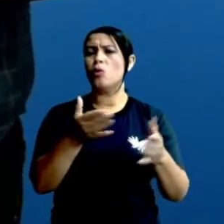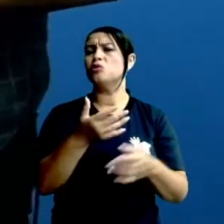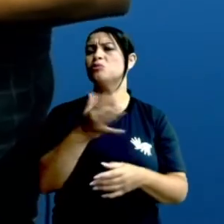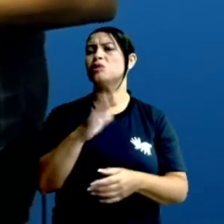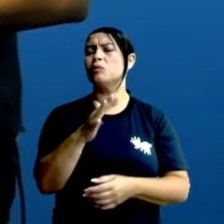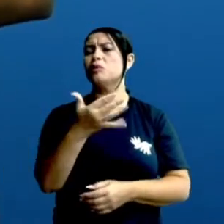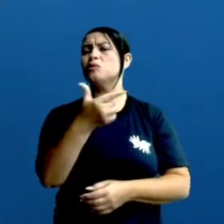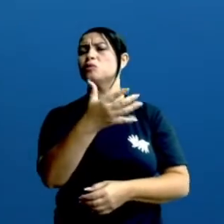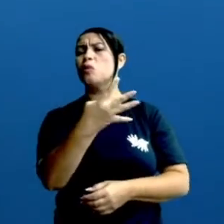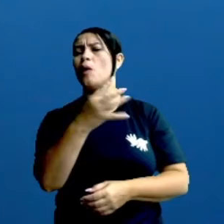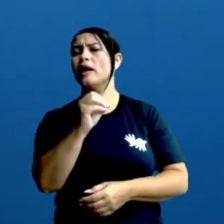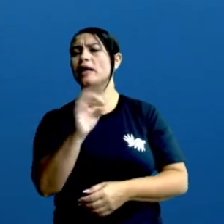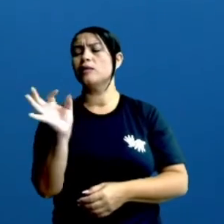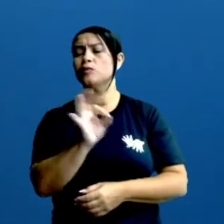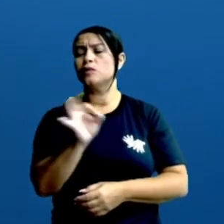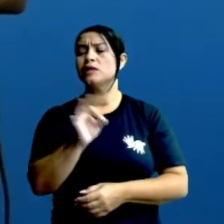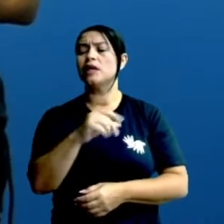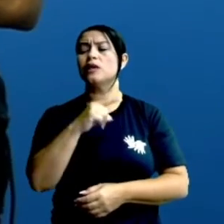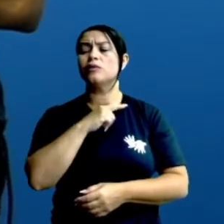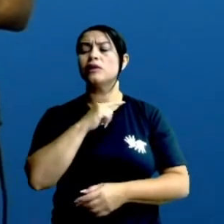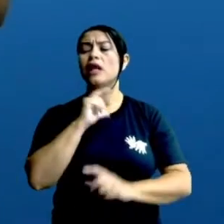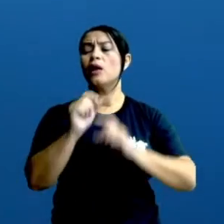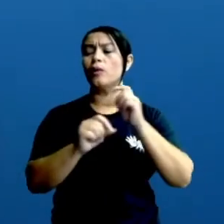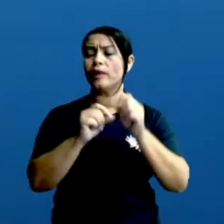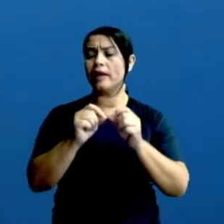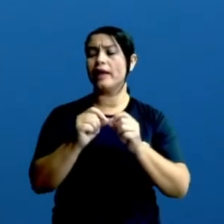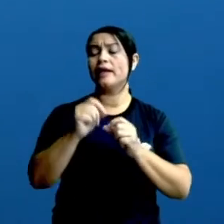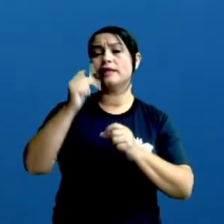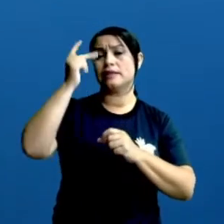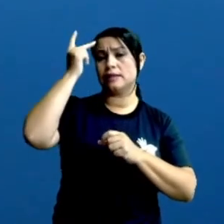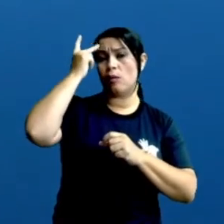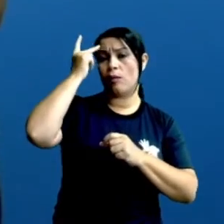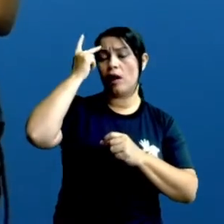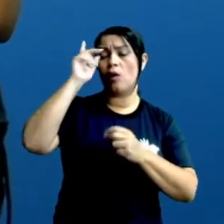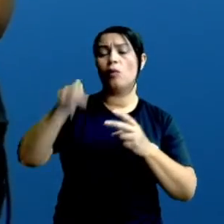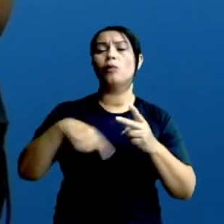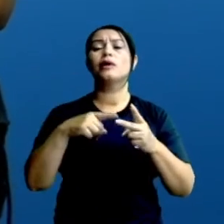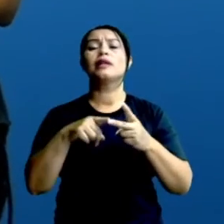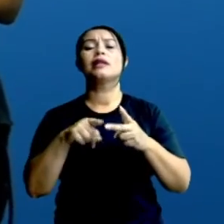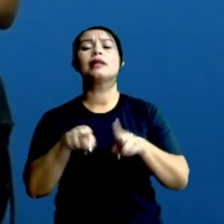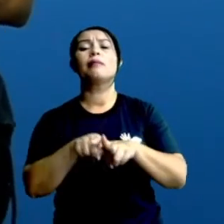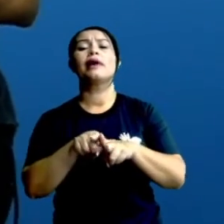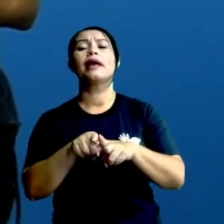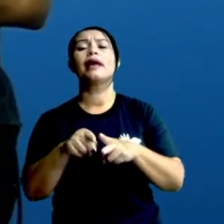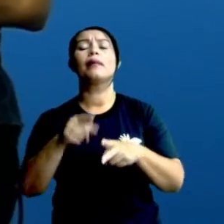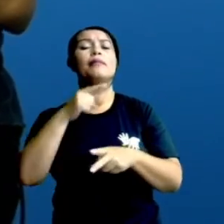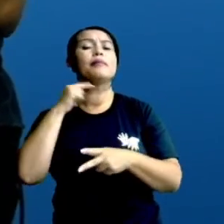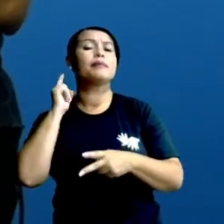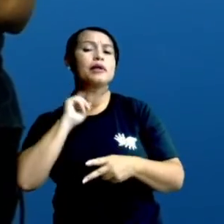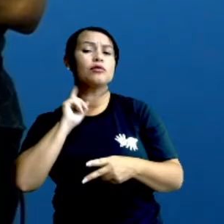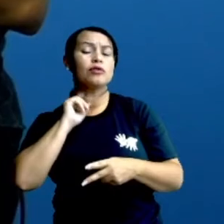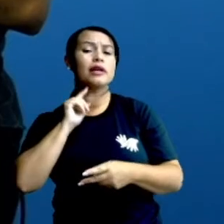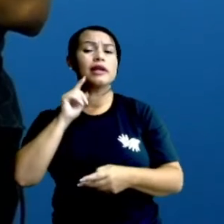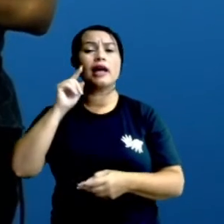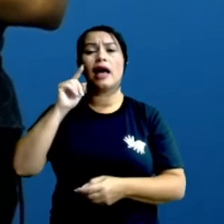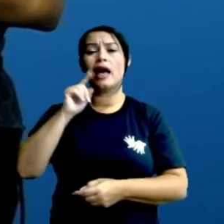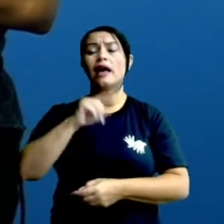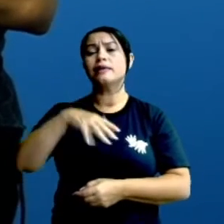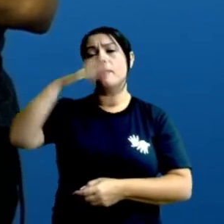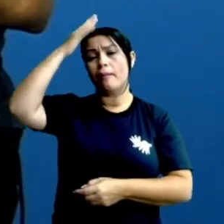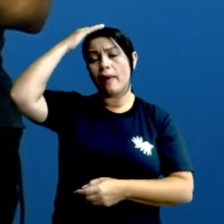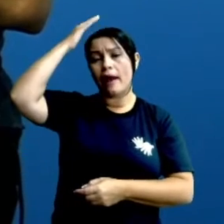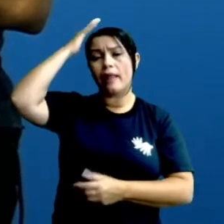40%, tá? E aí você tem um destaque, naturalmente, para São Paulo, depois a gente tem aí, em segundo, Minas Gerais, né, Rio de Janeiro,